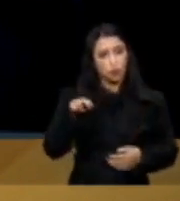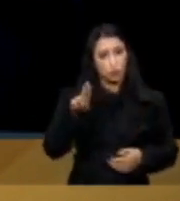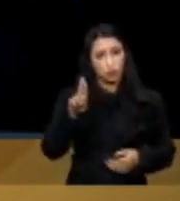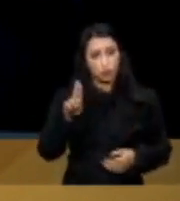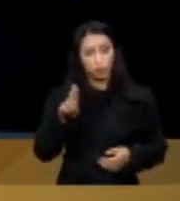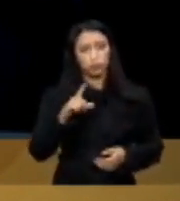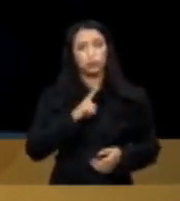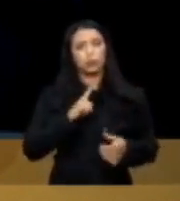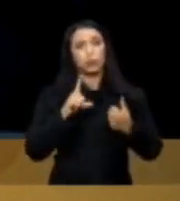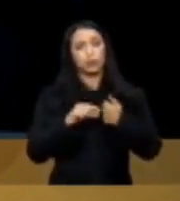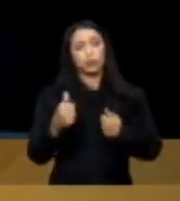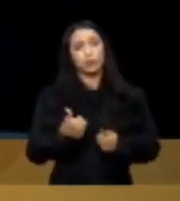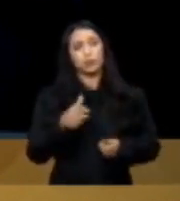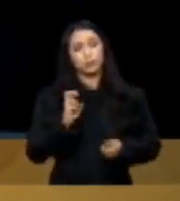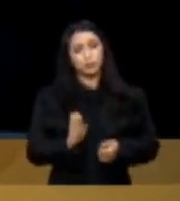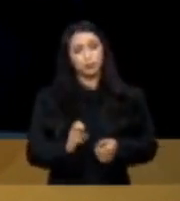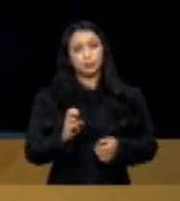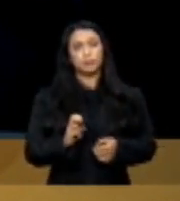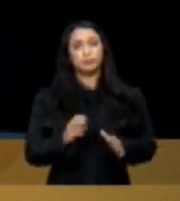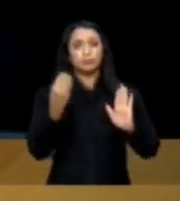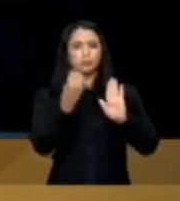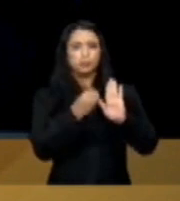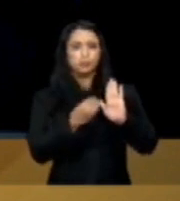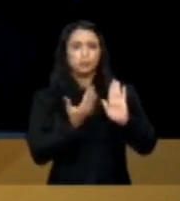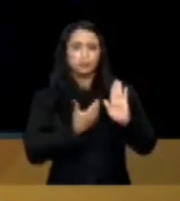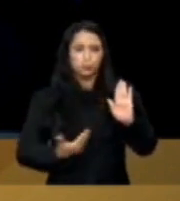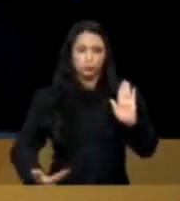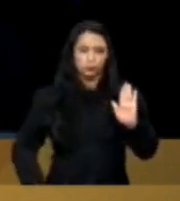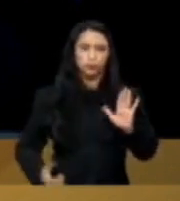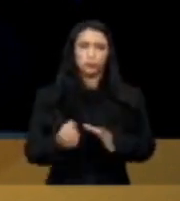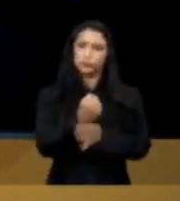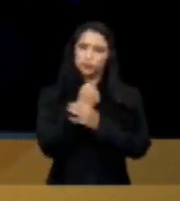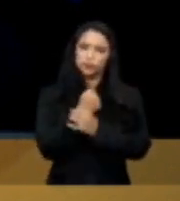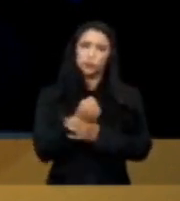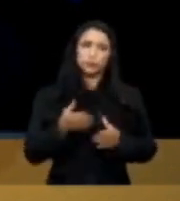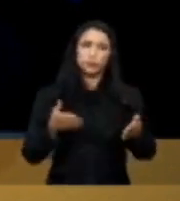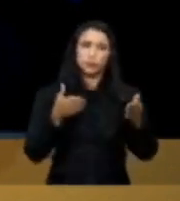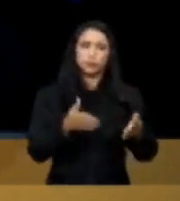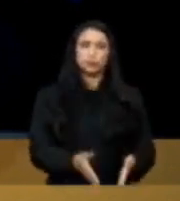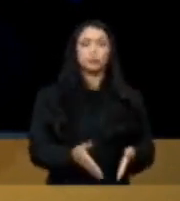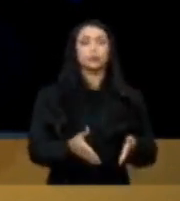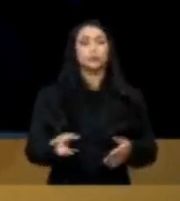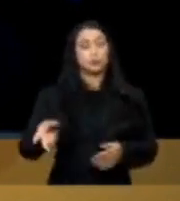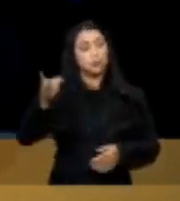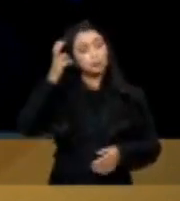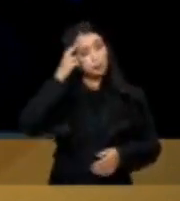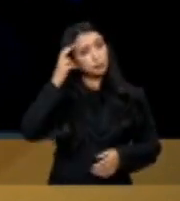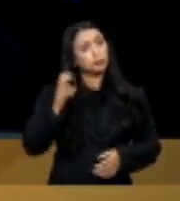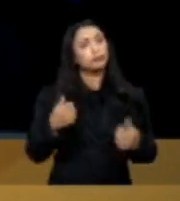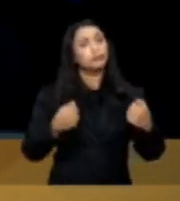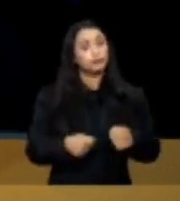no artigo 15, que as medidas estatais que assegurem o direito de participação na vida cultural